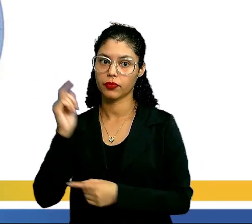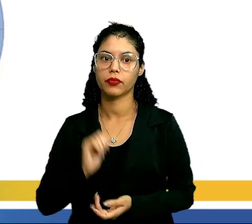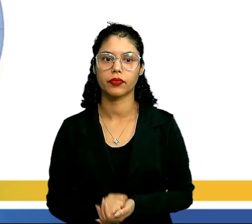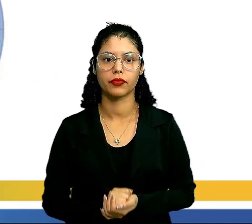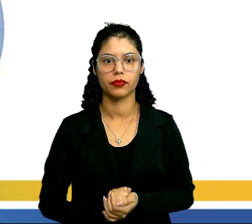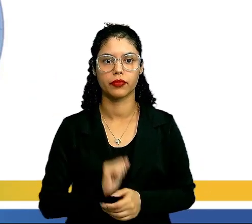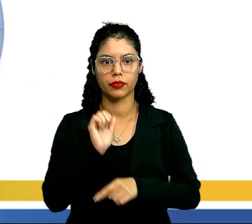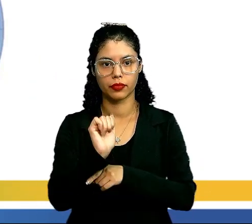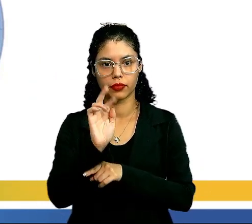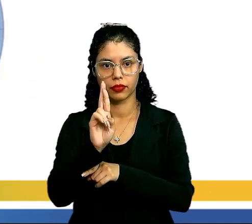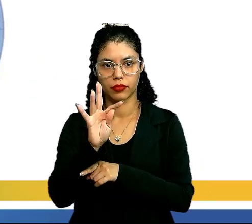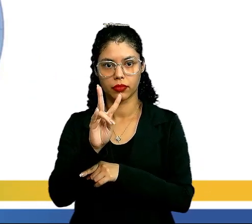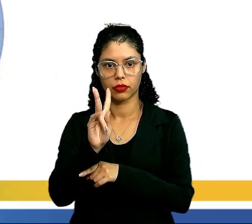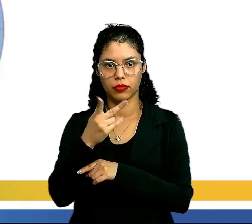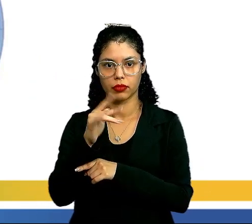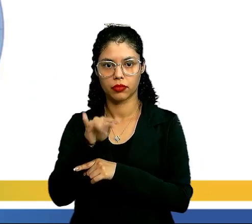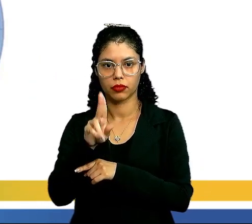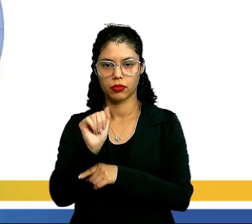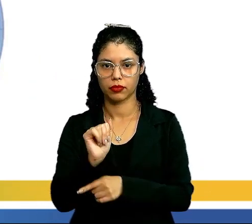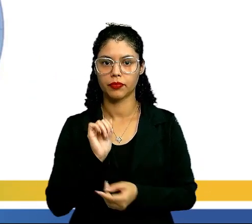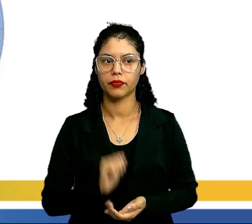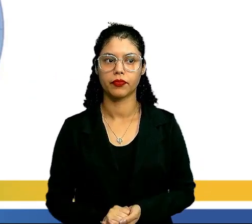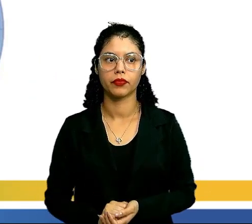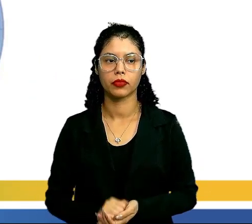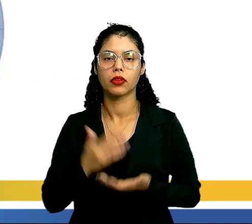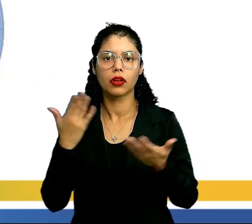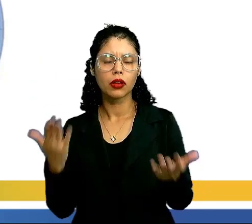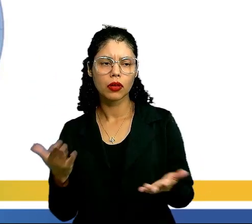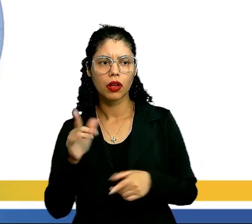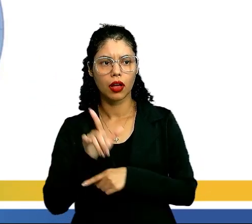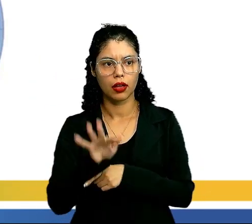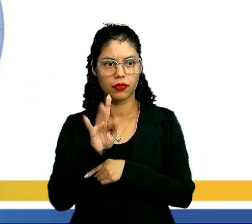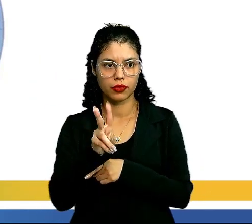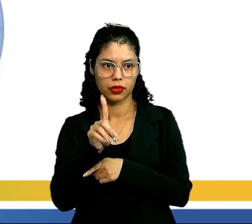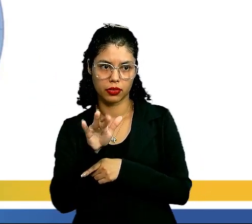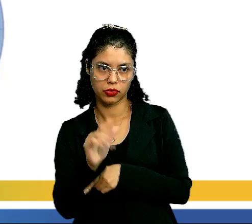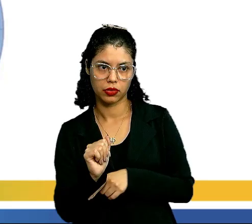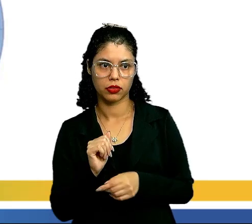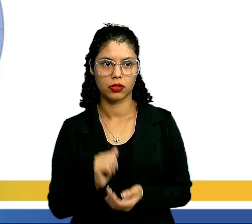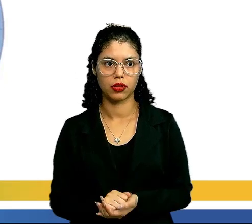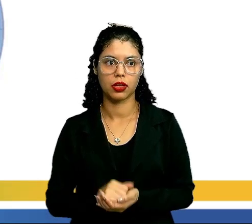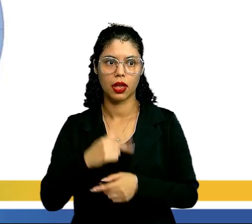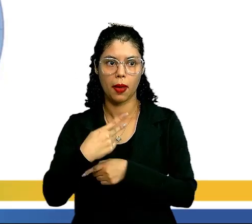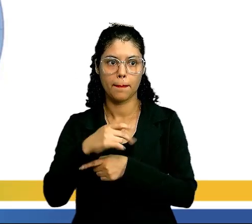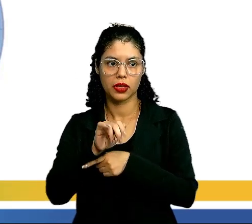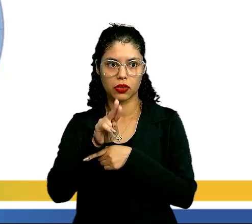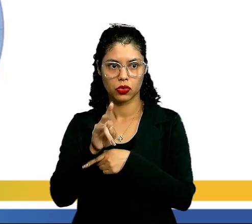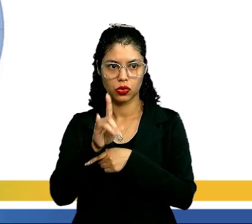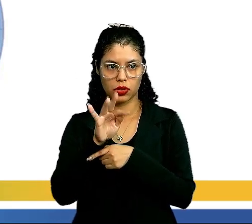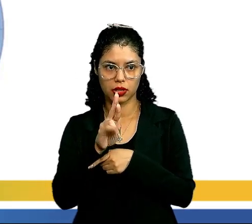por um geógrafo, o Arthur H. Robson. E ela é do tipo afilática e